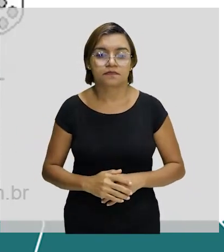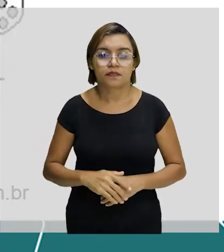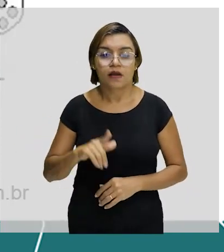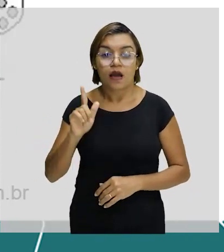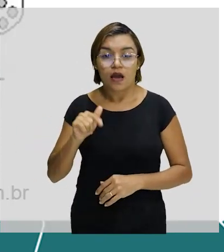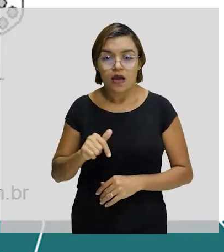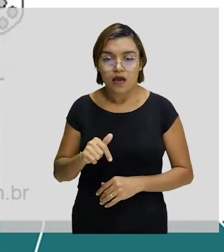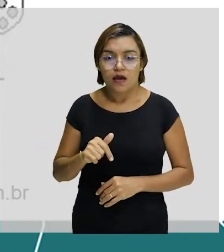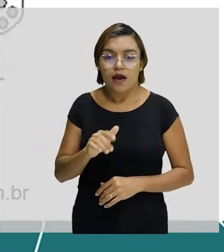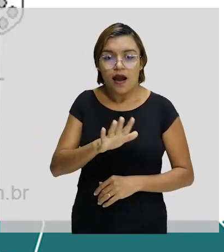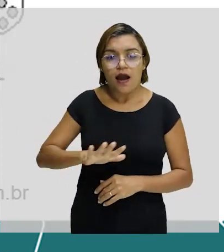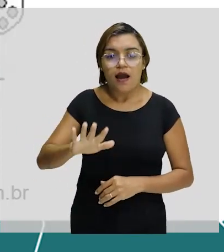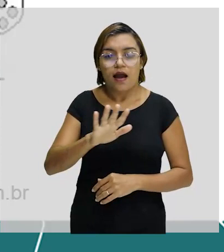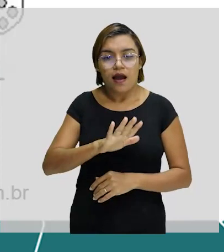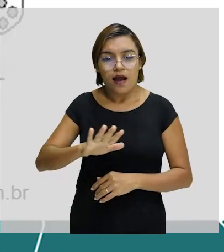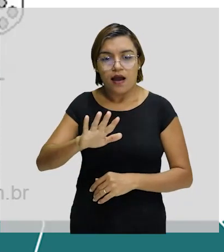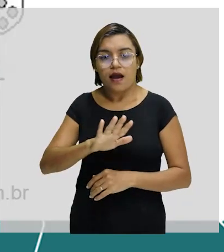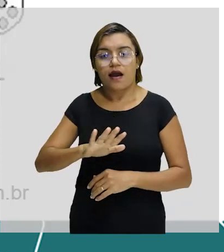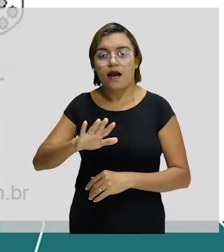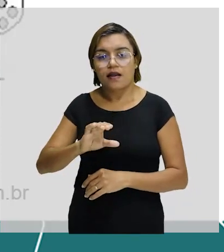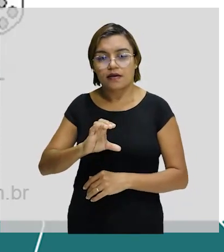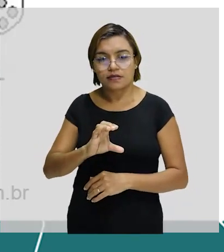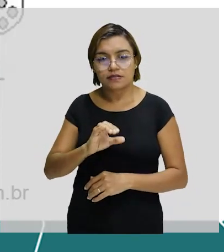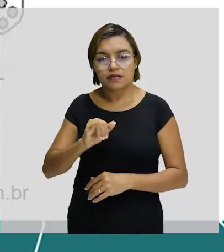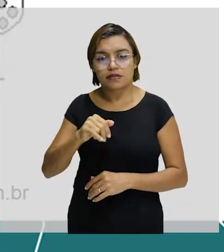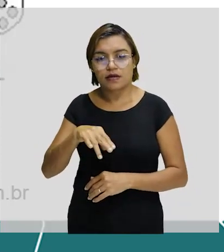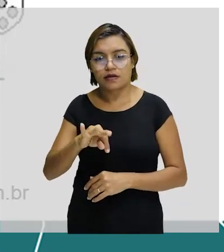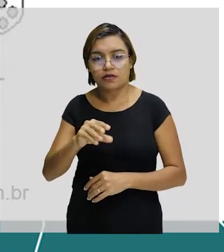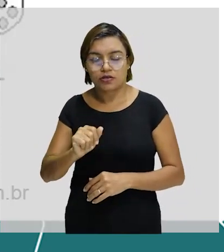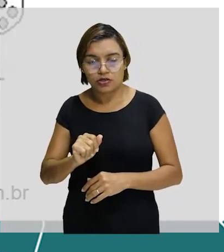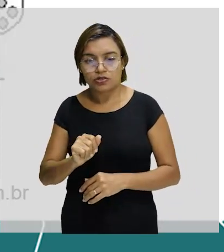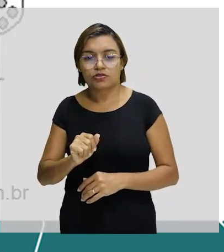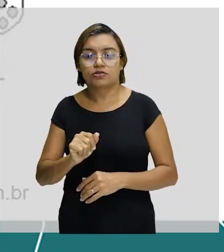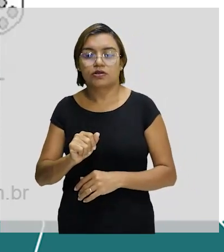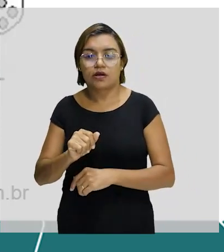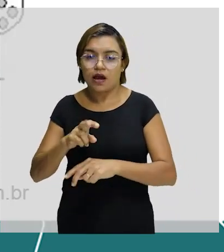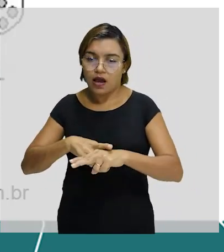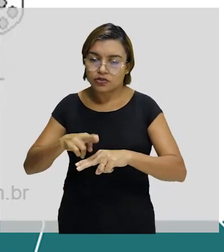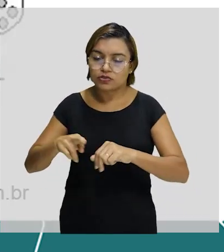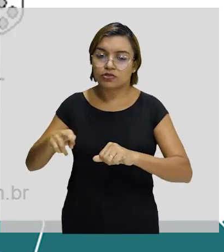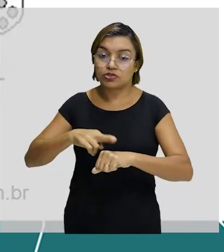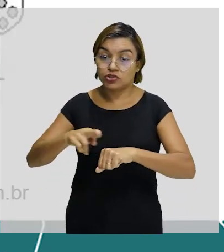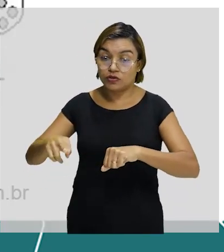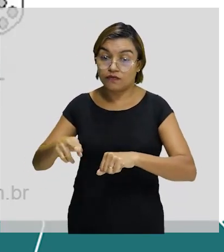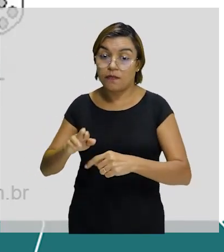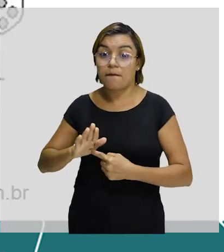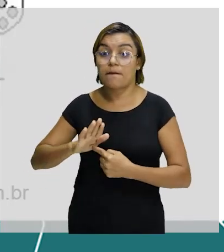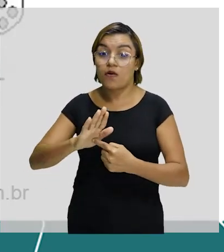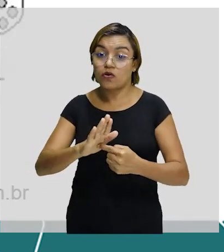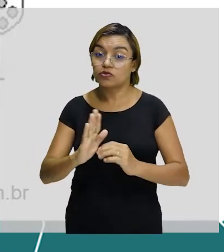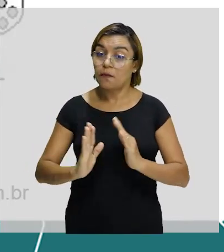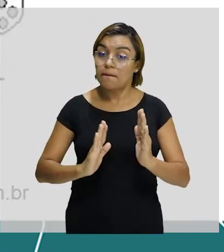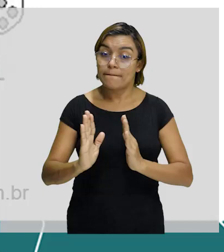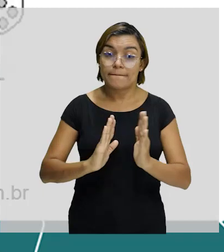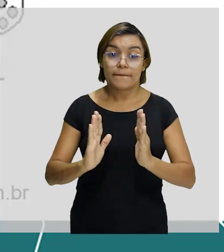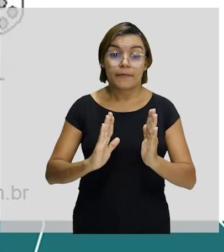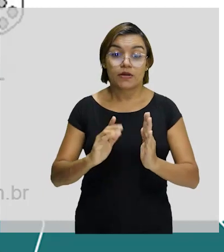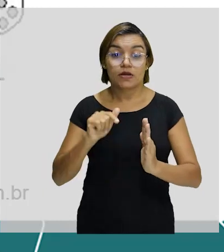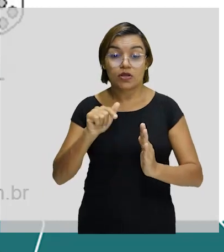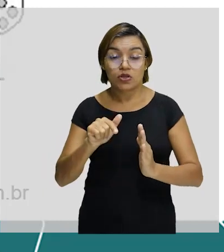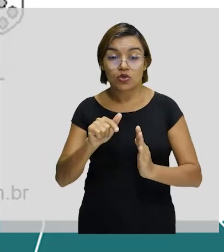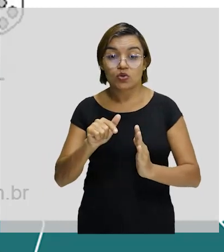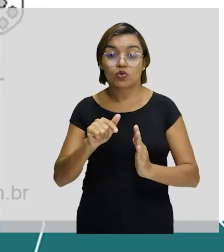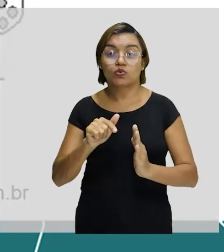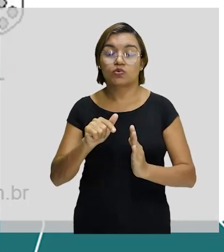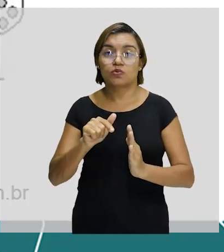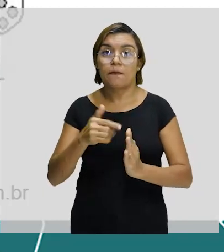da cinética radioativa, que indica o período que uma determinada amostra radioativa leva para perder